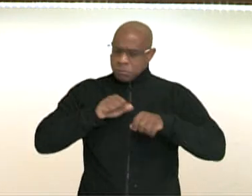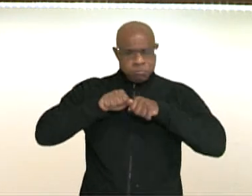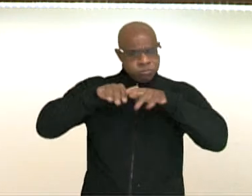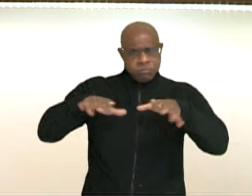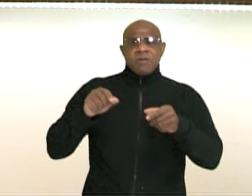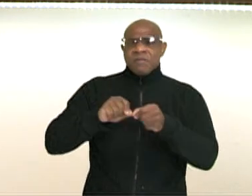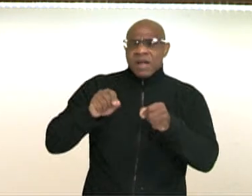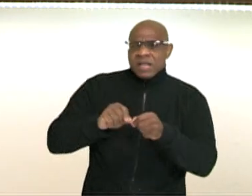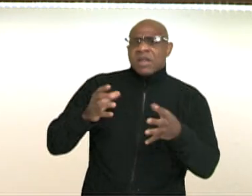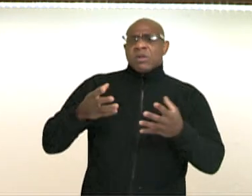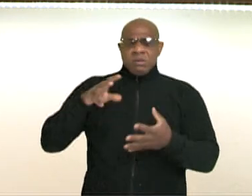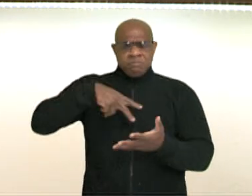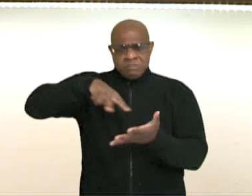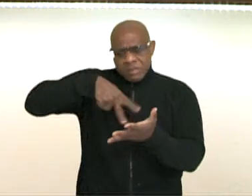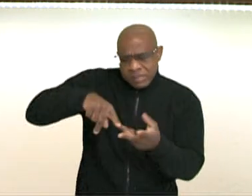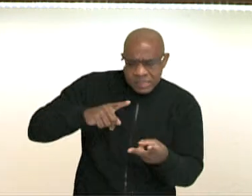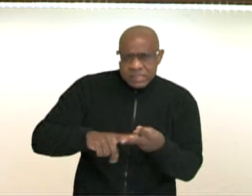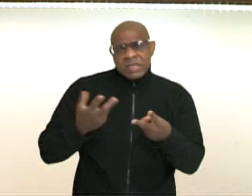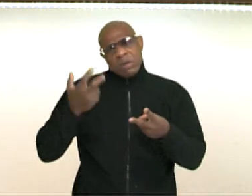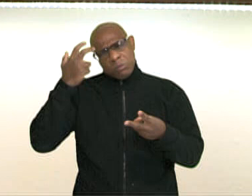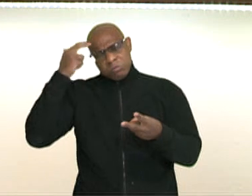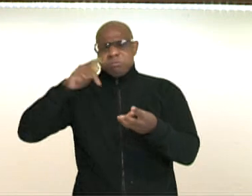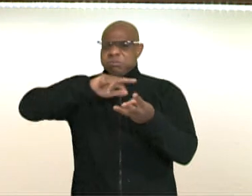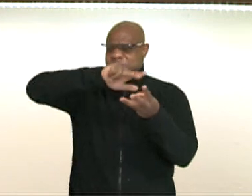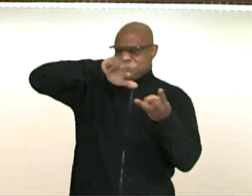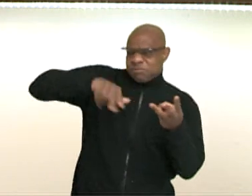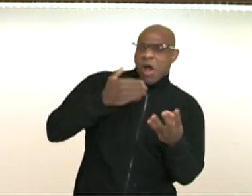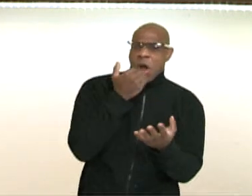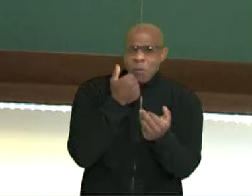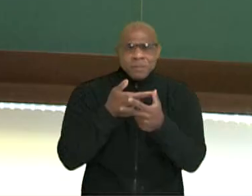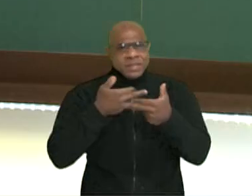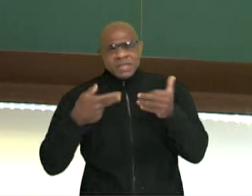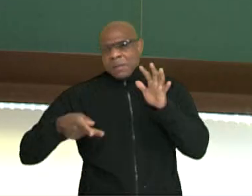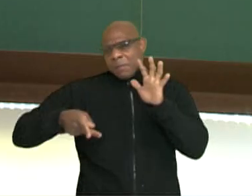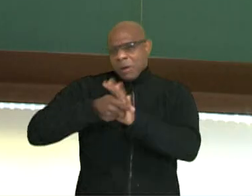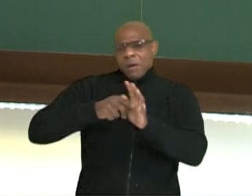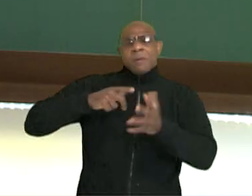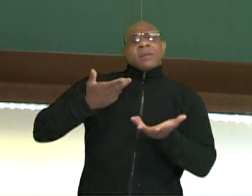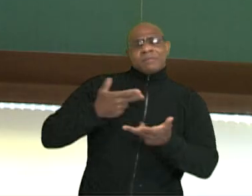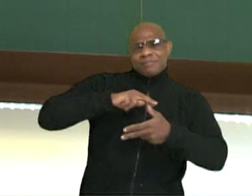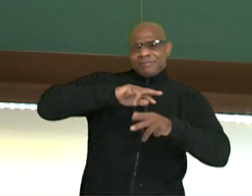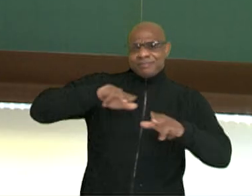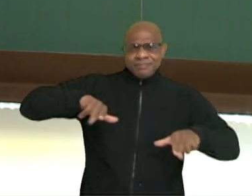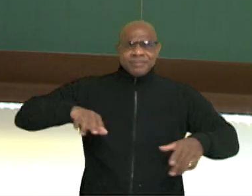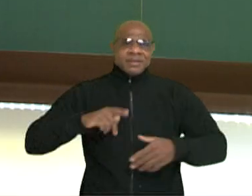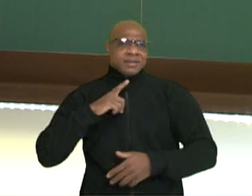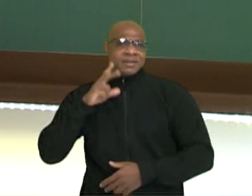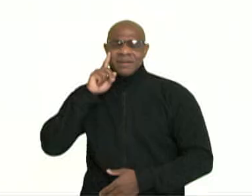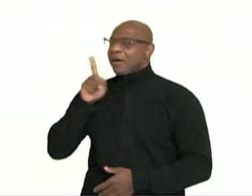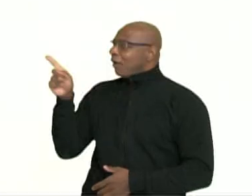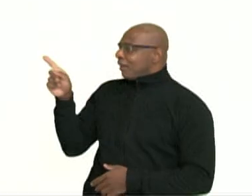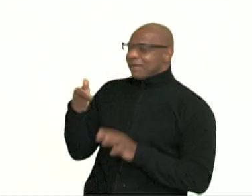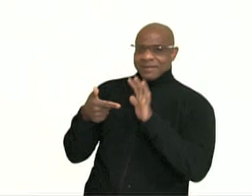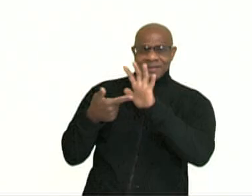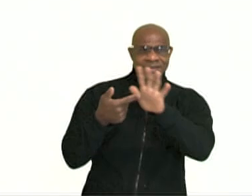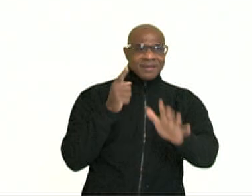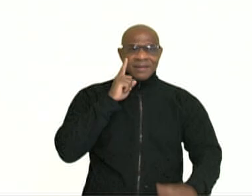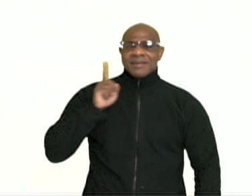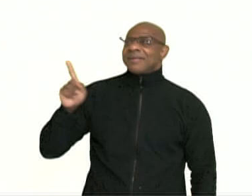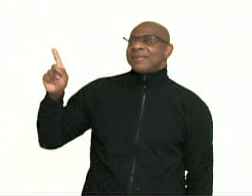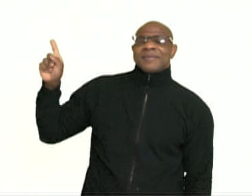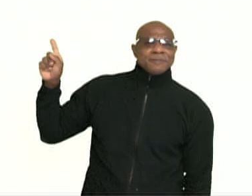muita arte. É lindo, gente, é lindo demais. Então, aqui um exemplo, Olha essa imagem, que legal. Então,